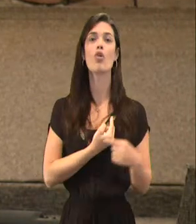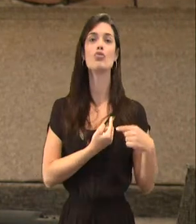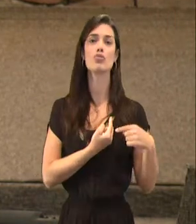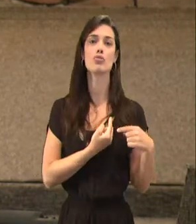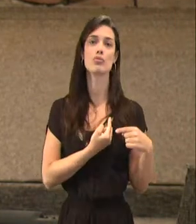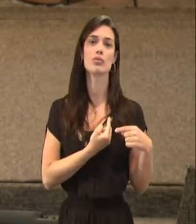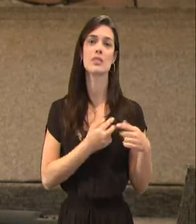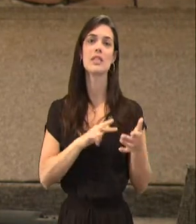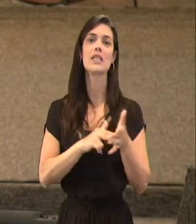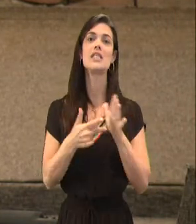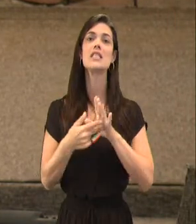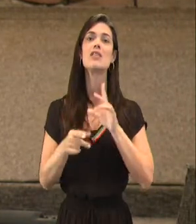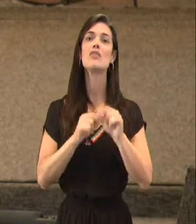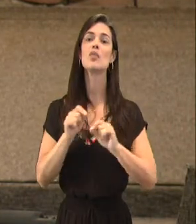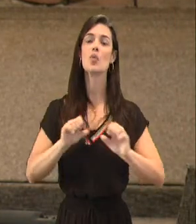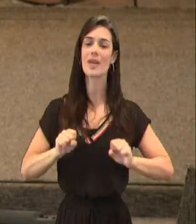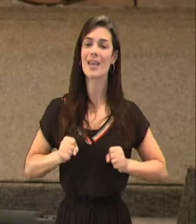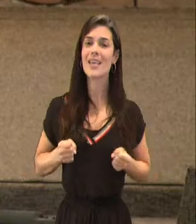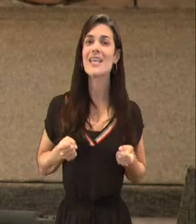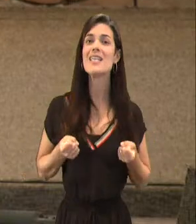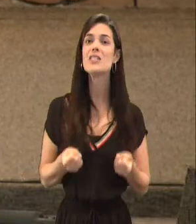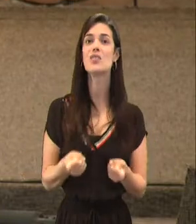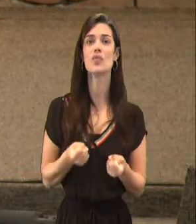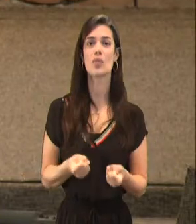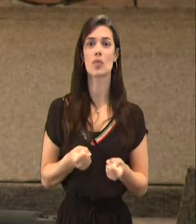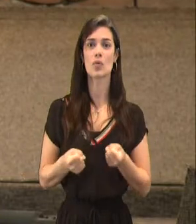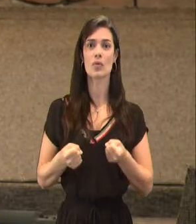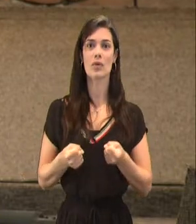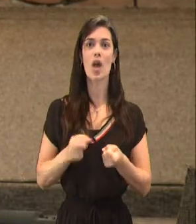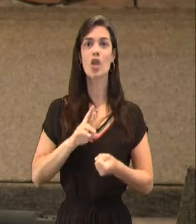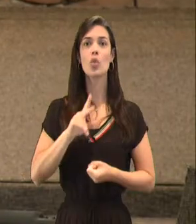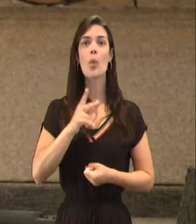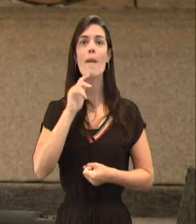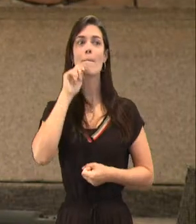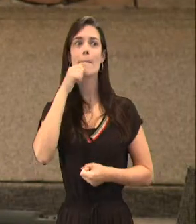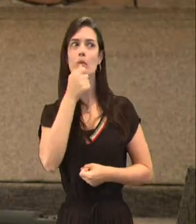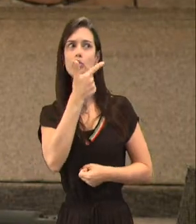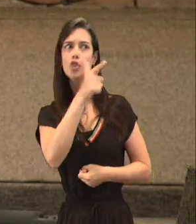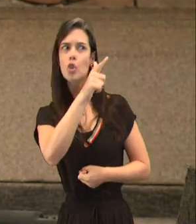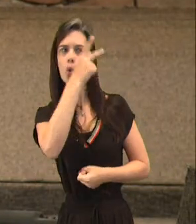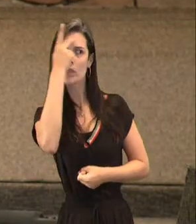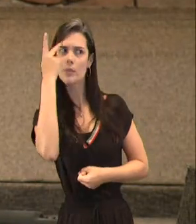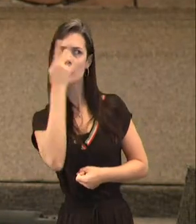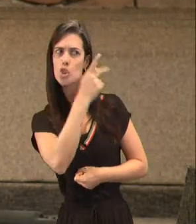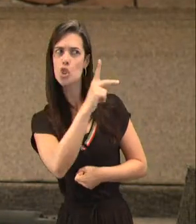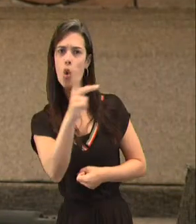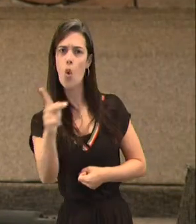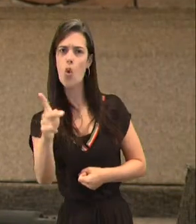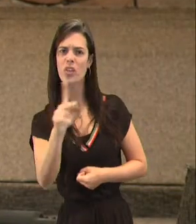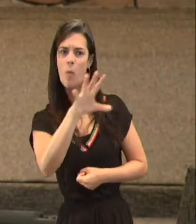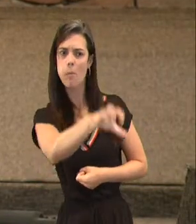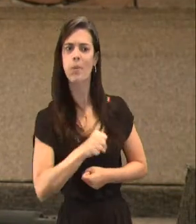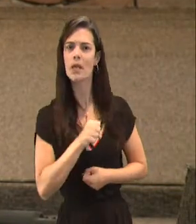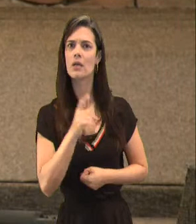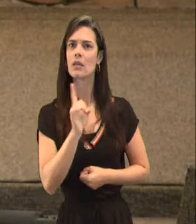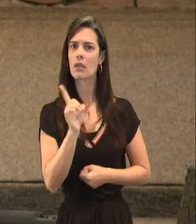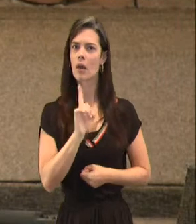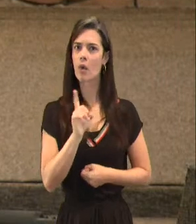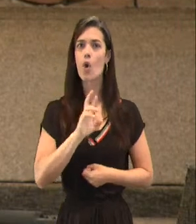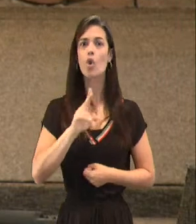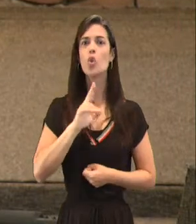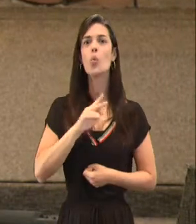honestidade e sobre esforço. Não é o pão dos outros, não é o pão do engano mencionado em Provérbios